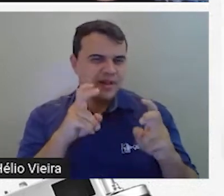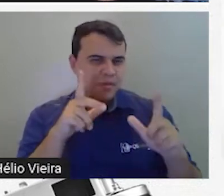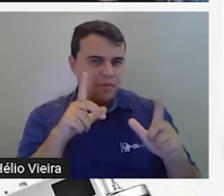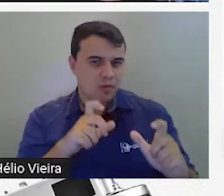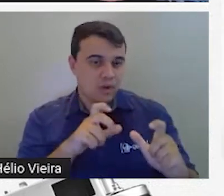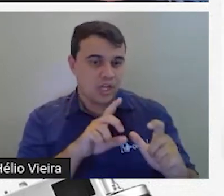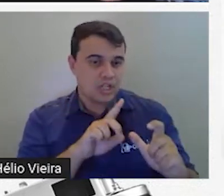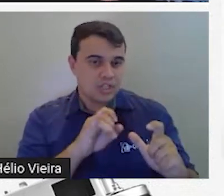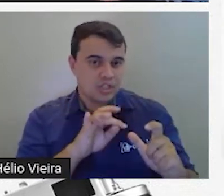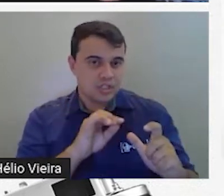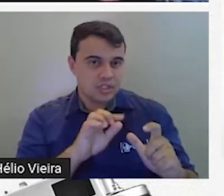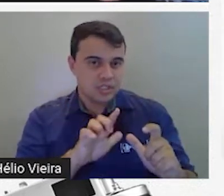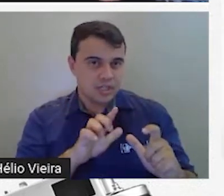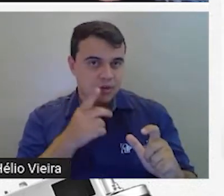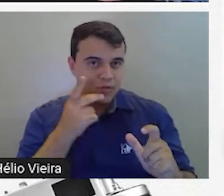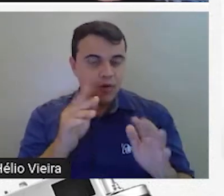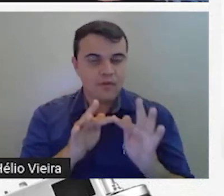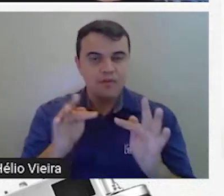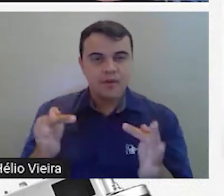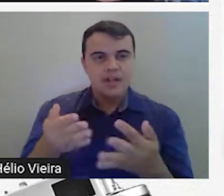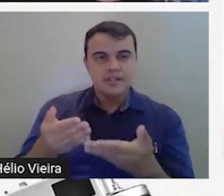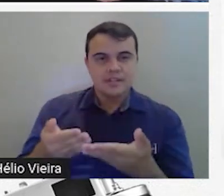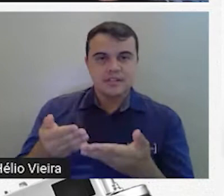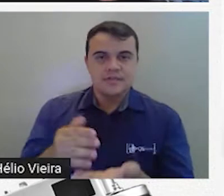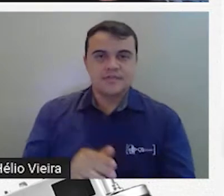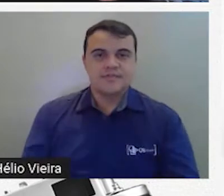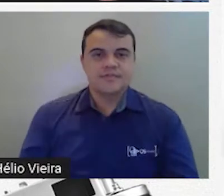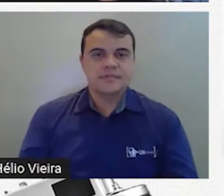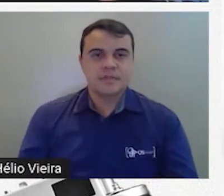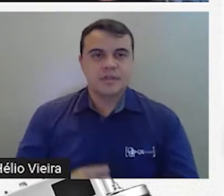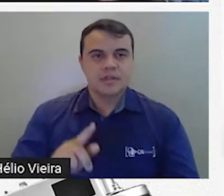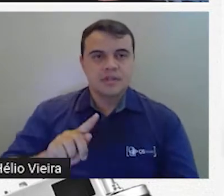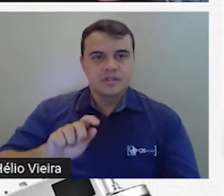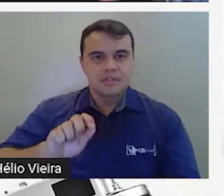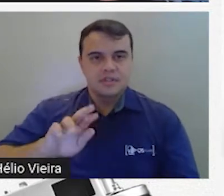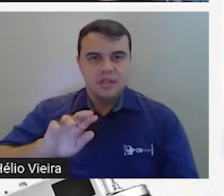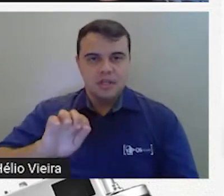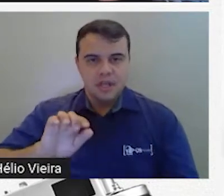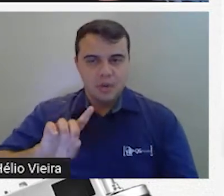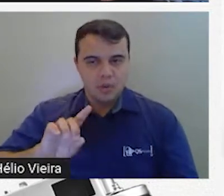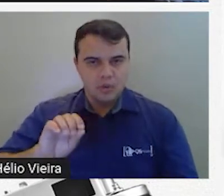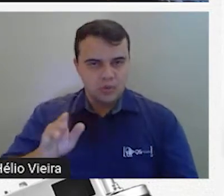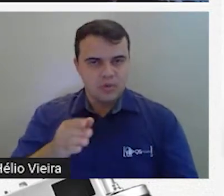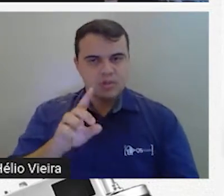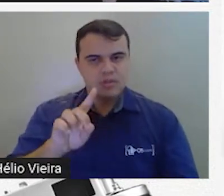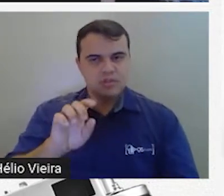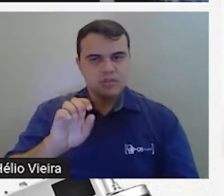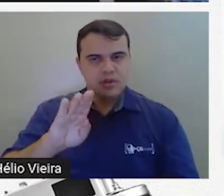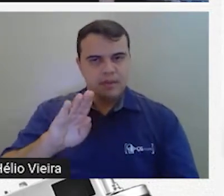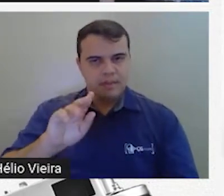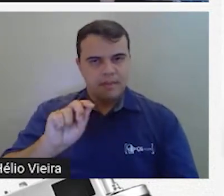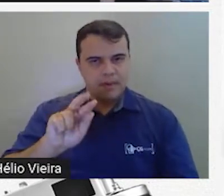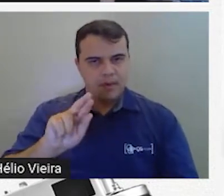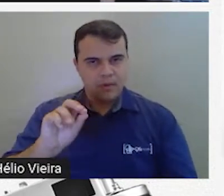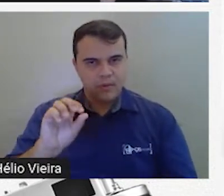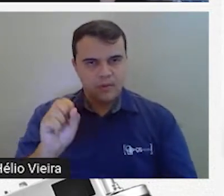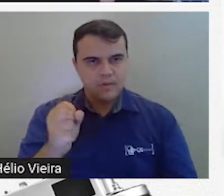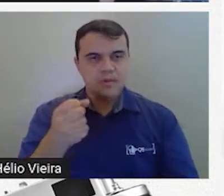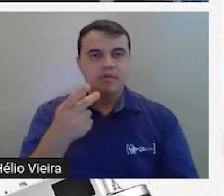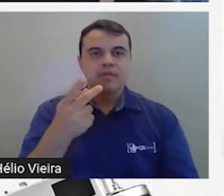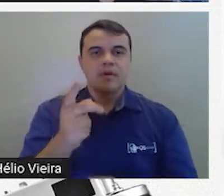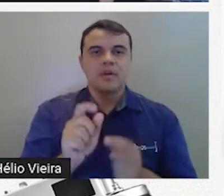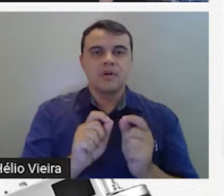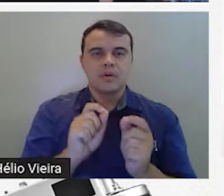digital, eu trouxe essa frase do Geraldo de Barros, que ele fala um pouquinho